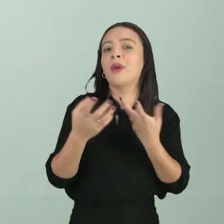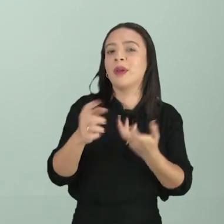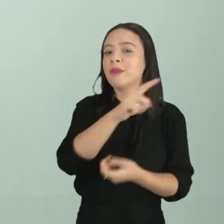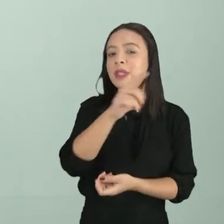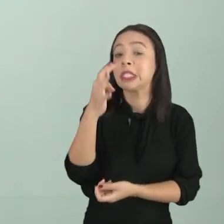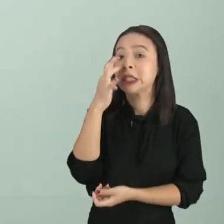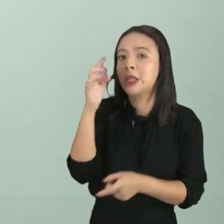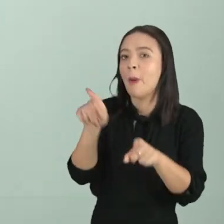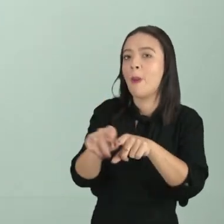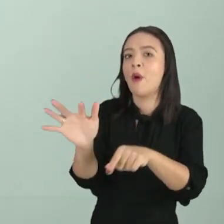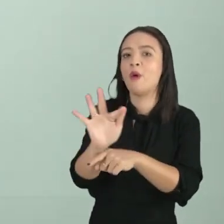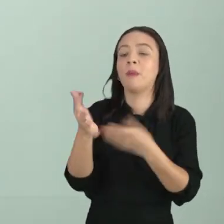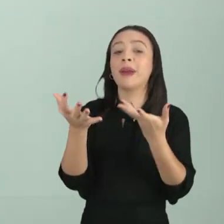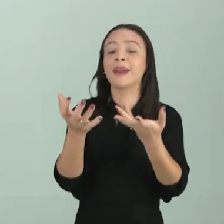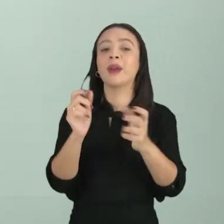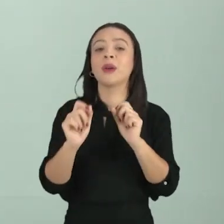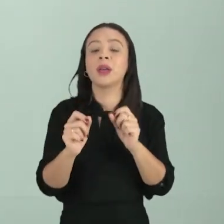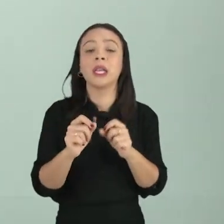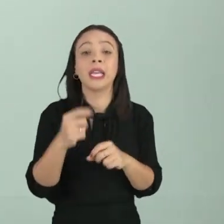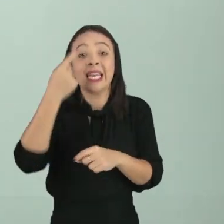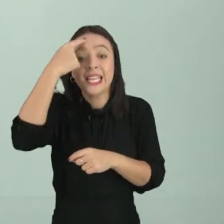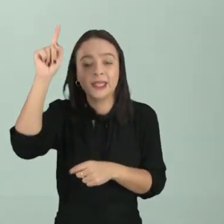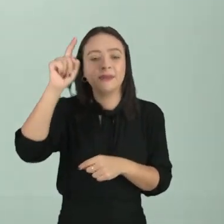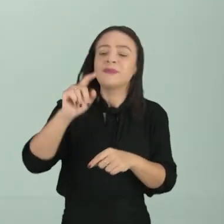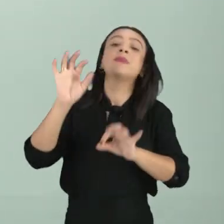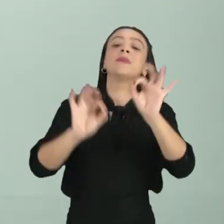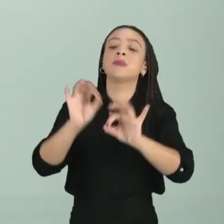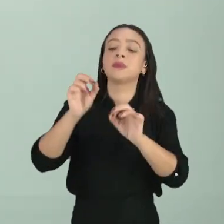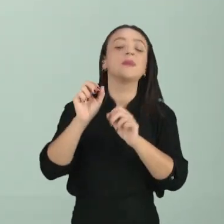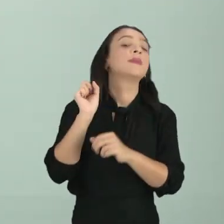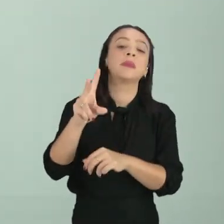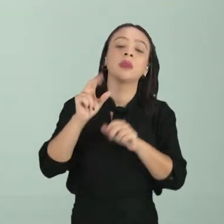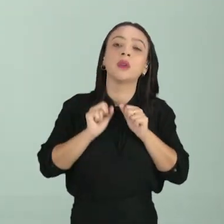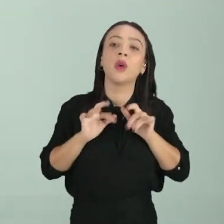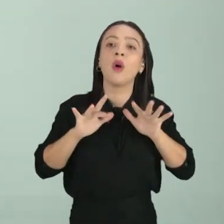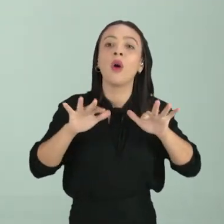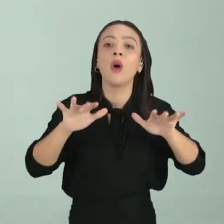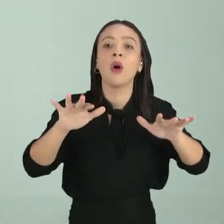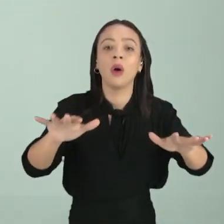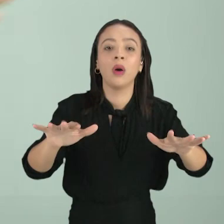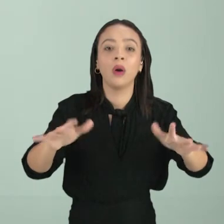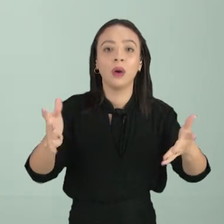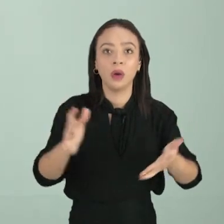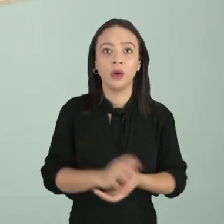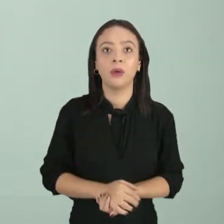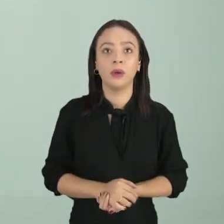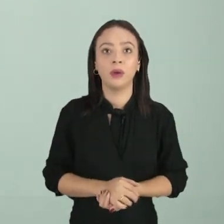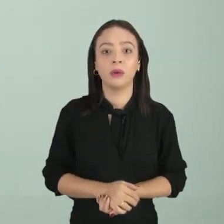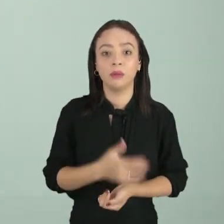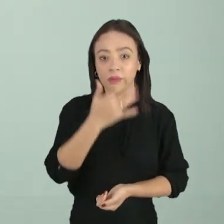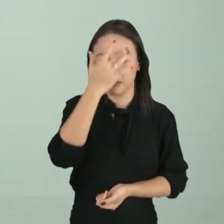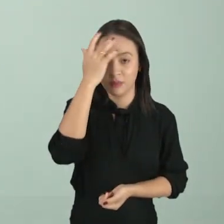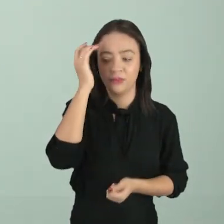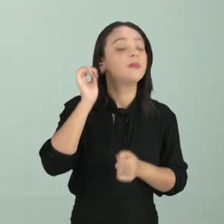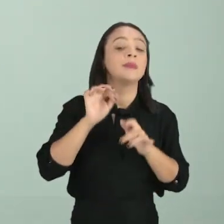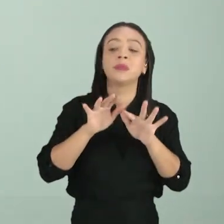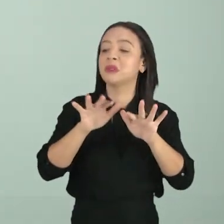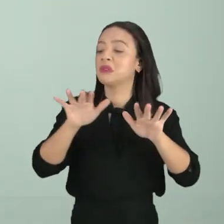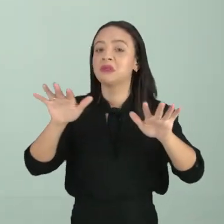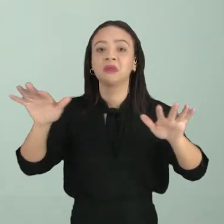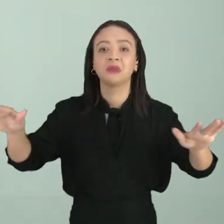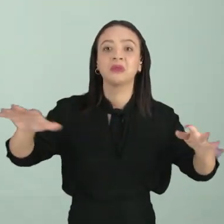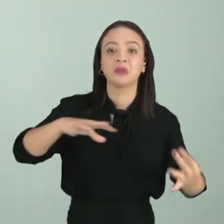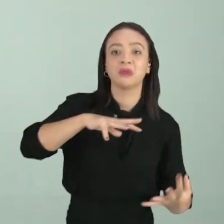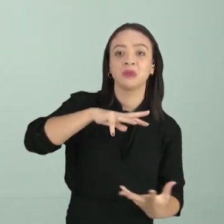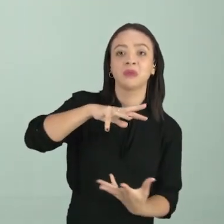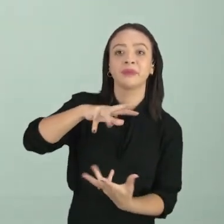filme, mas ele quer causar uma pandemia, né? Planeja lá de soltar um vírus mortal no aeroporto para as pessoas irem migrando para as várias partes do mundo.